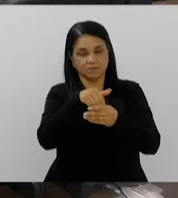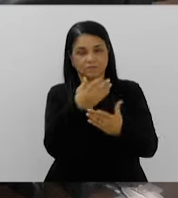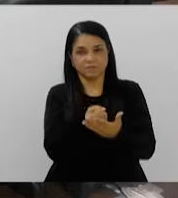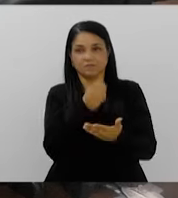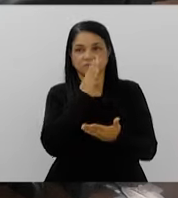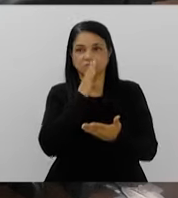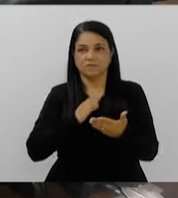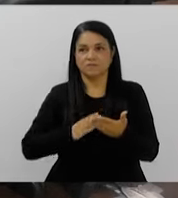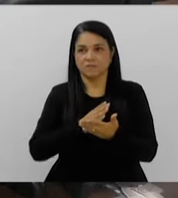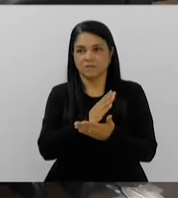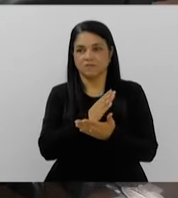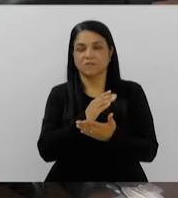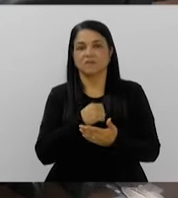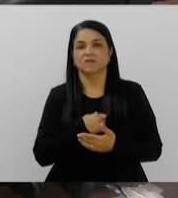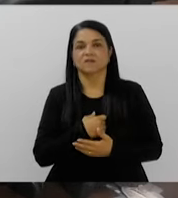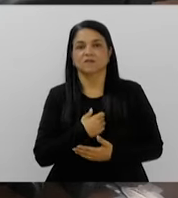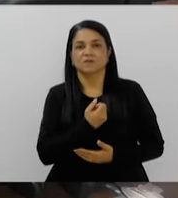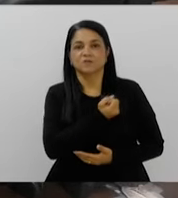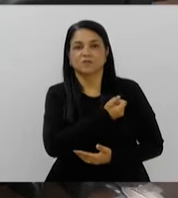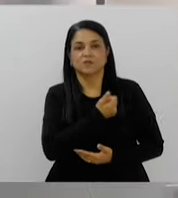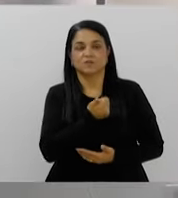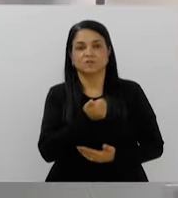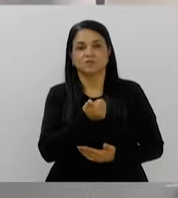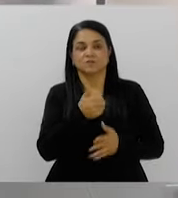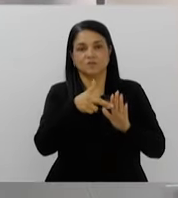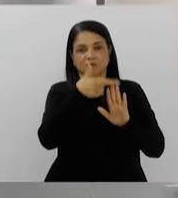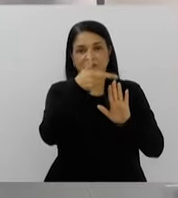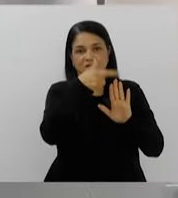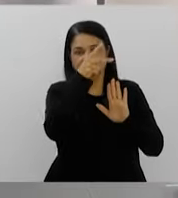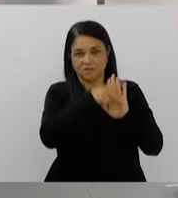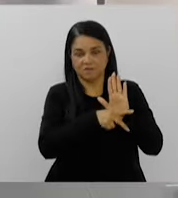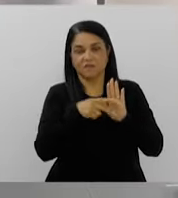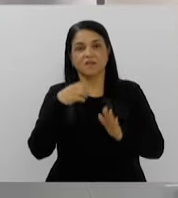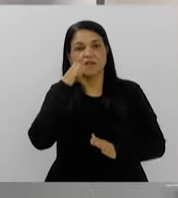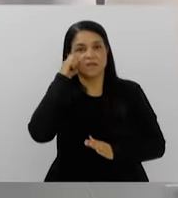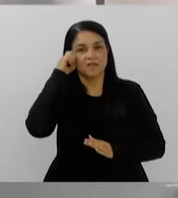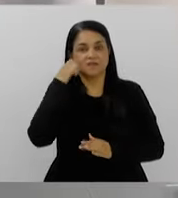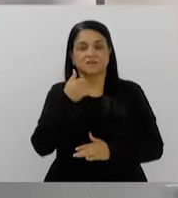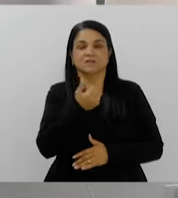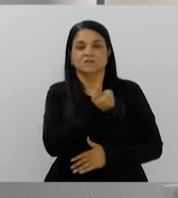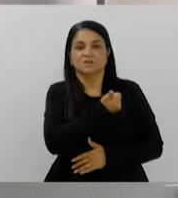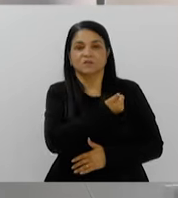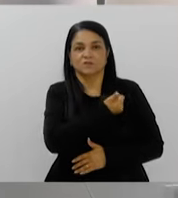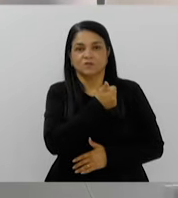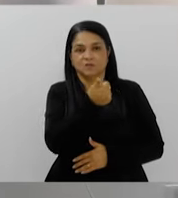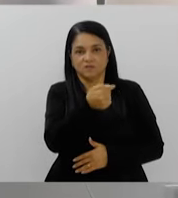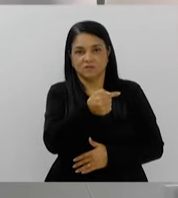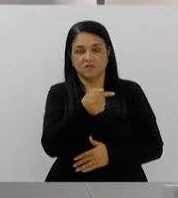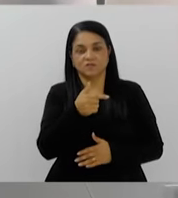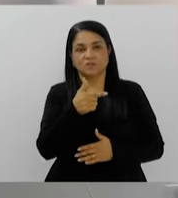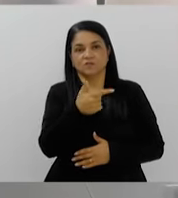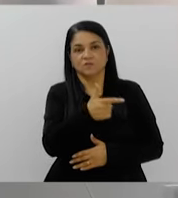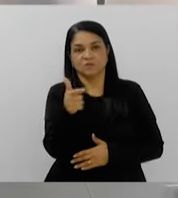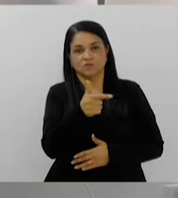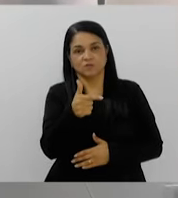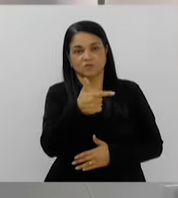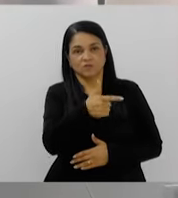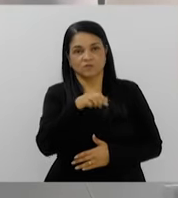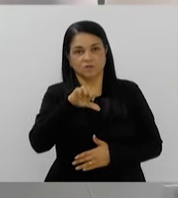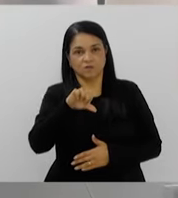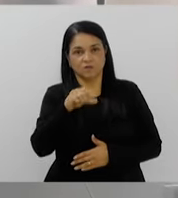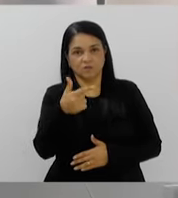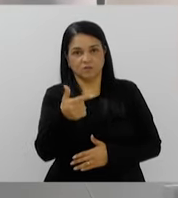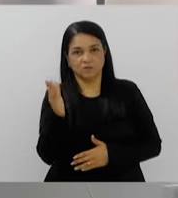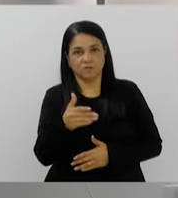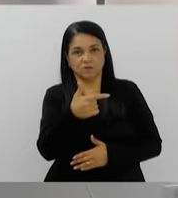permaneçam como estão. Aprovado. Projetos de relatoria da deputada Élica Takimoto, 17 da pauta, projeto de lei 2292 de 23,